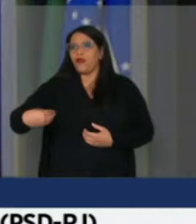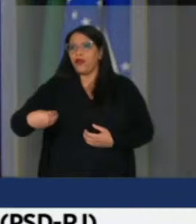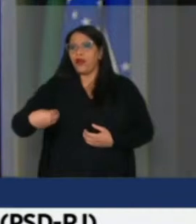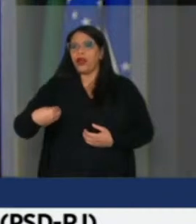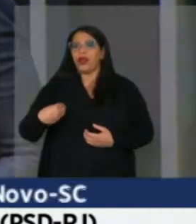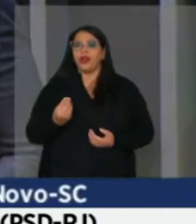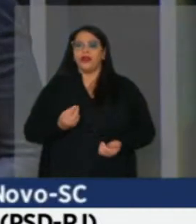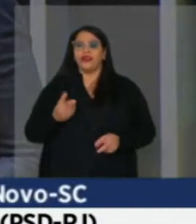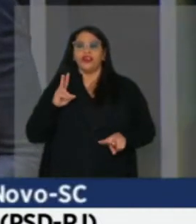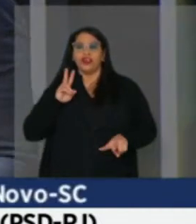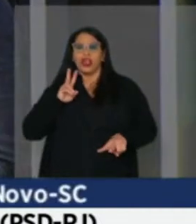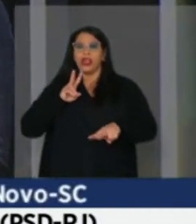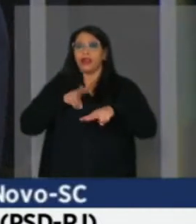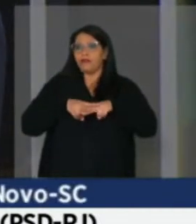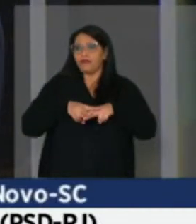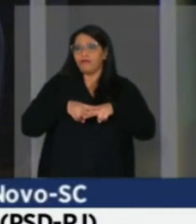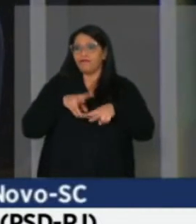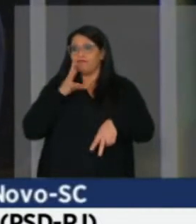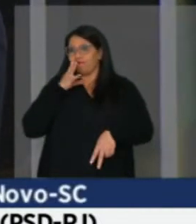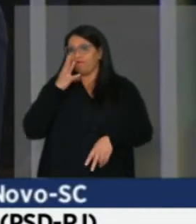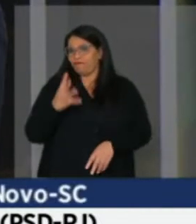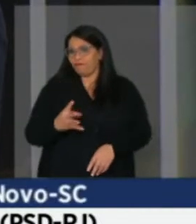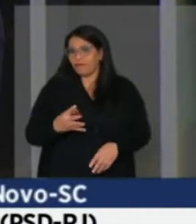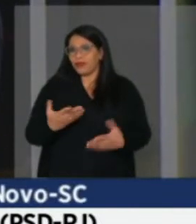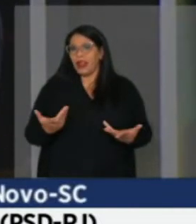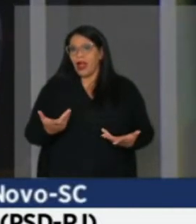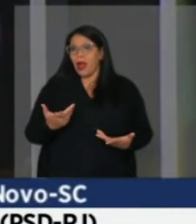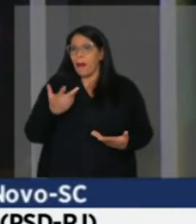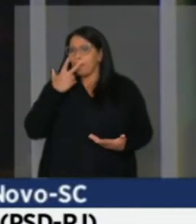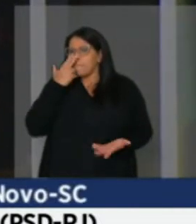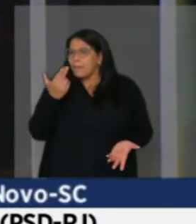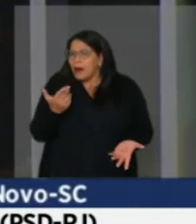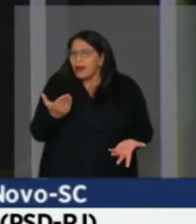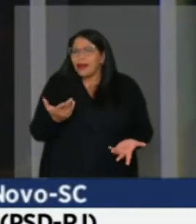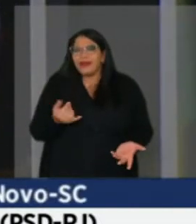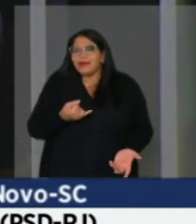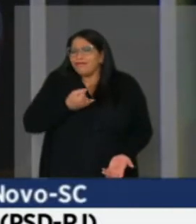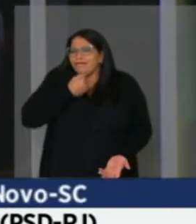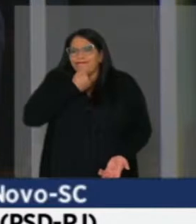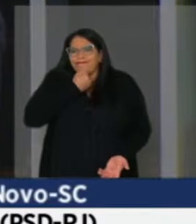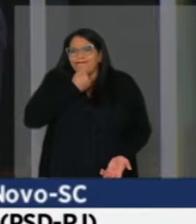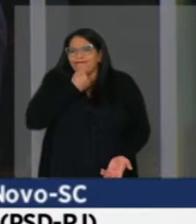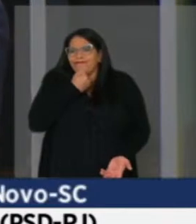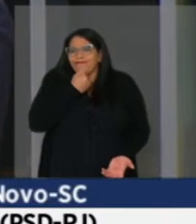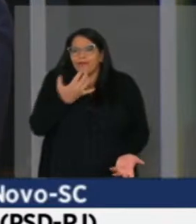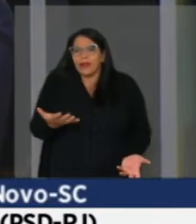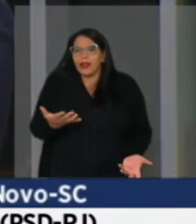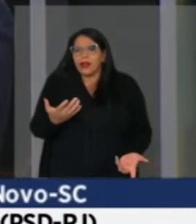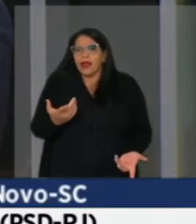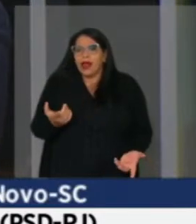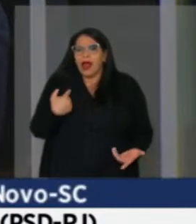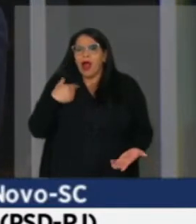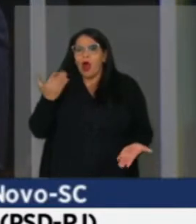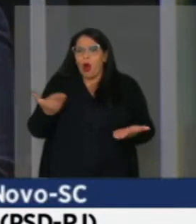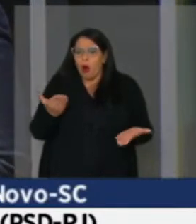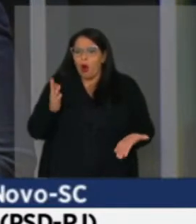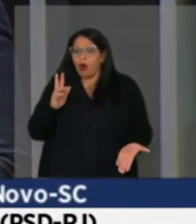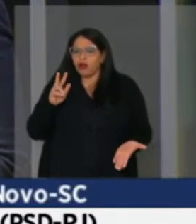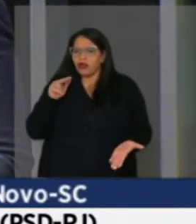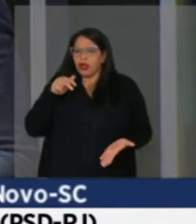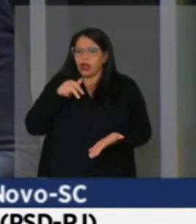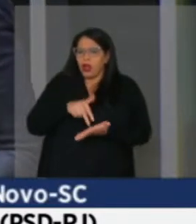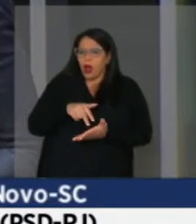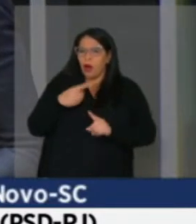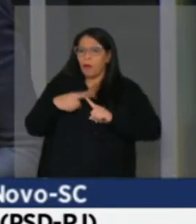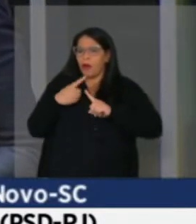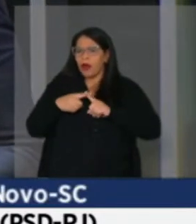uma possível acusação. Então, ela é lamentável que isso seja trazido aqui dessa forma. Um outro